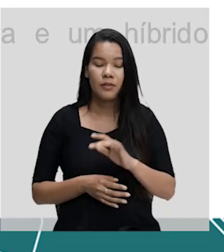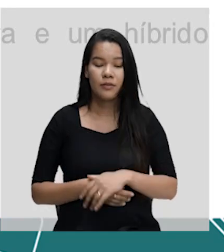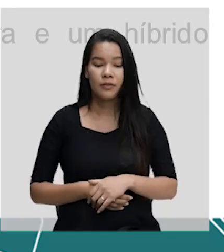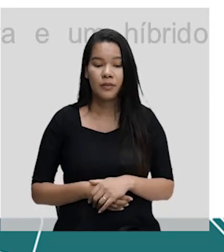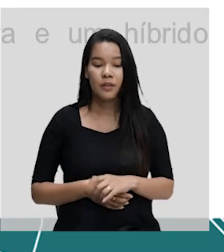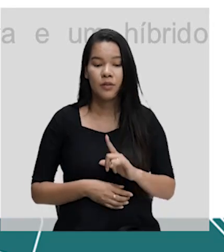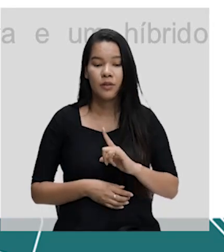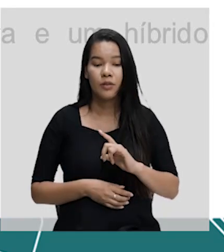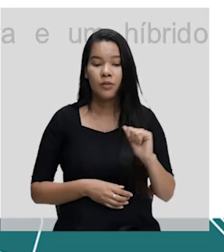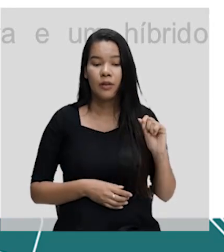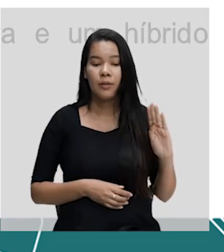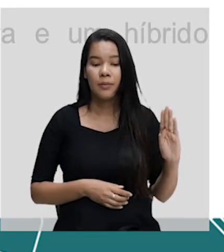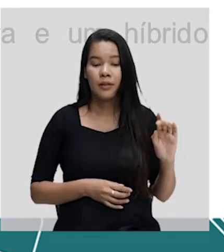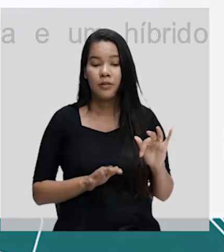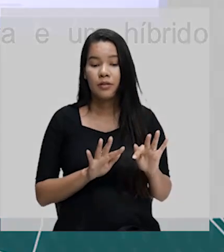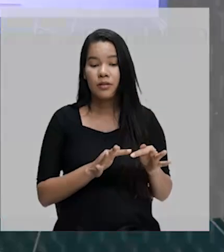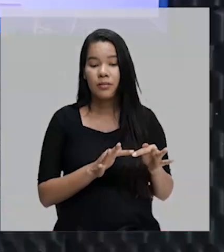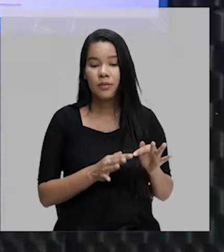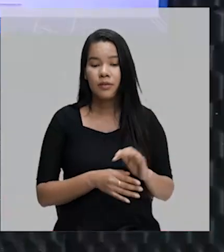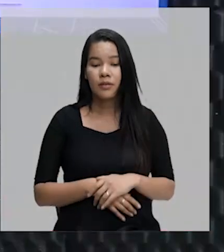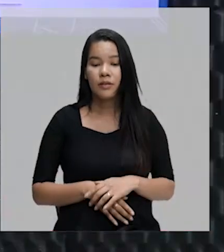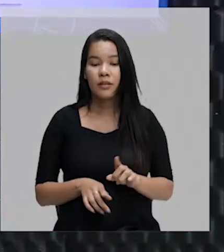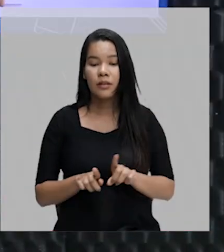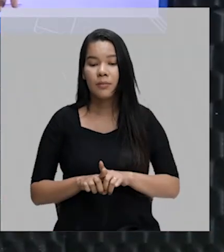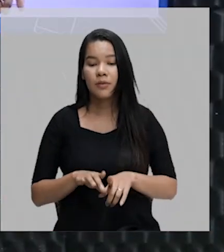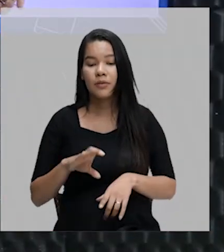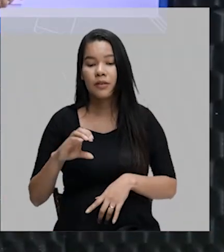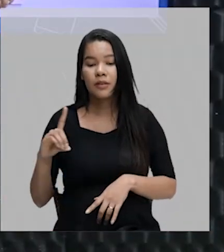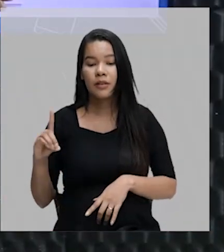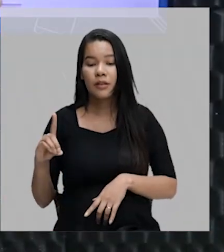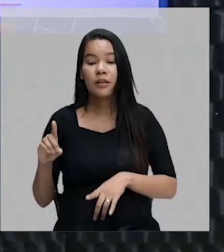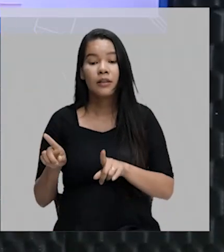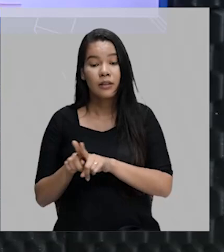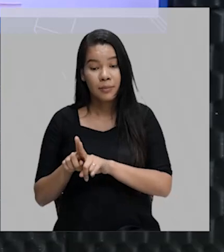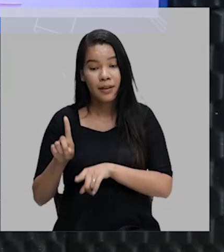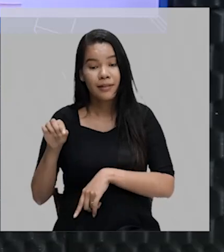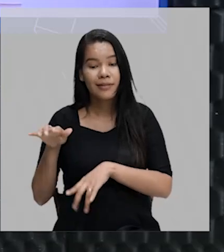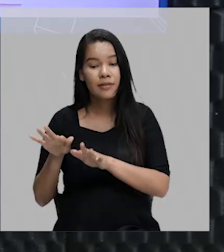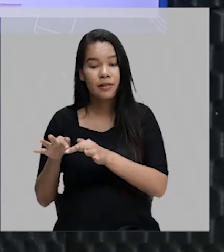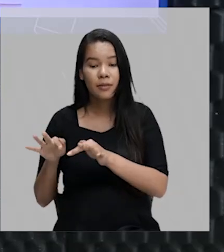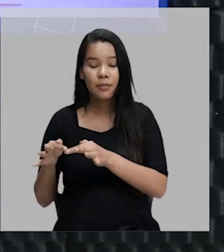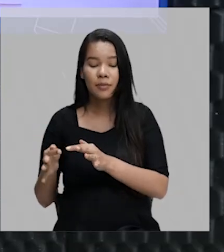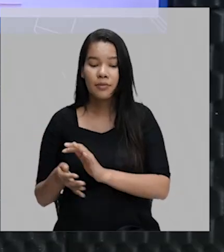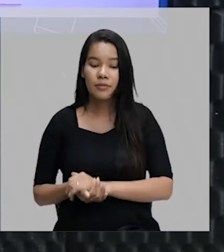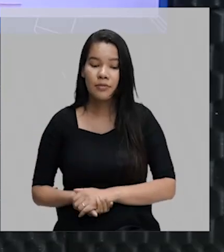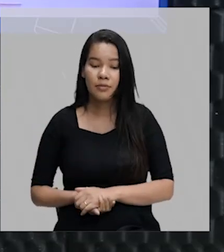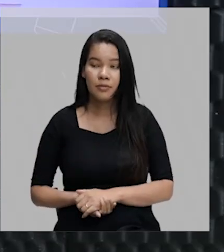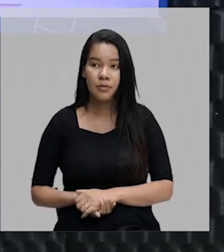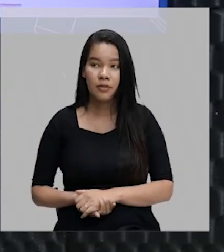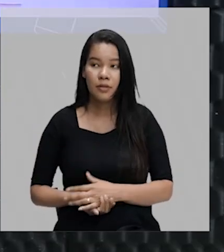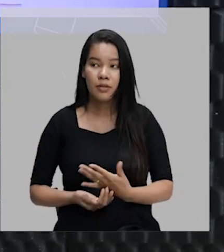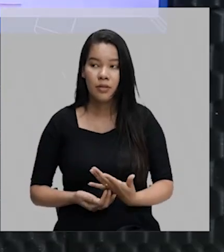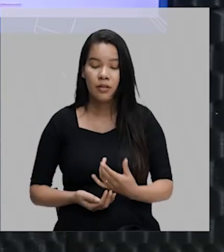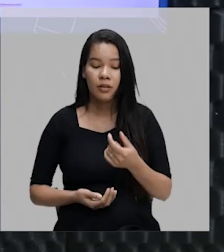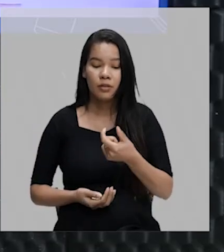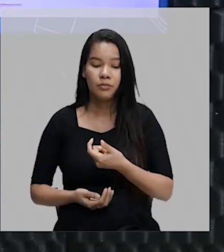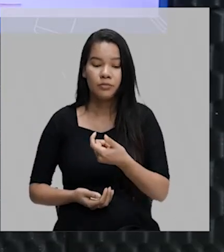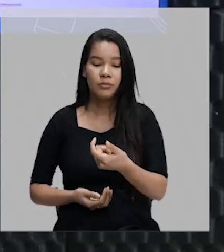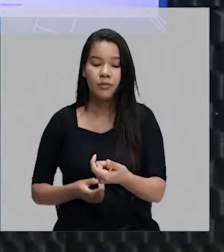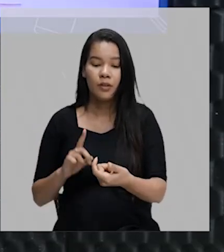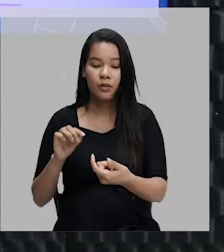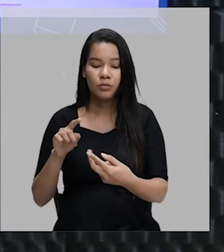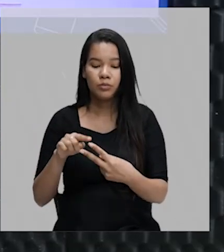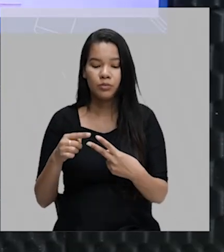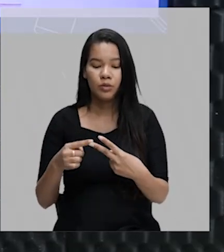o híbrido AB, é um híbrido simples, e o híbrido CD, que também é o híbrido simples. Então, esse indivíduo ele é um duplo